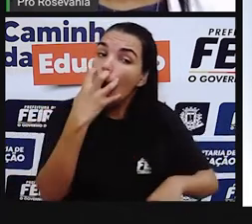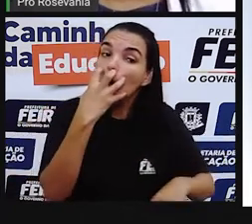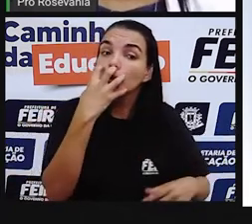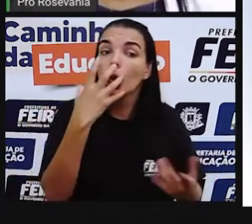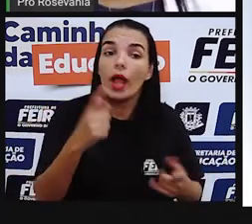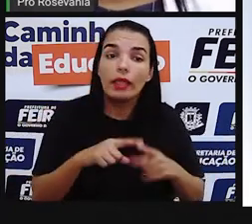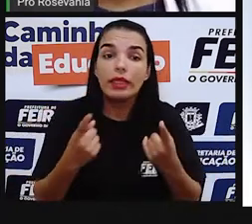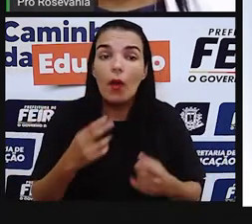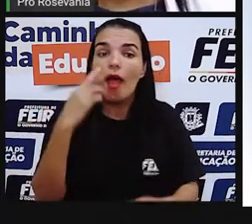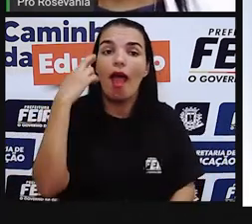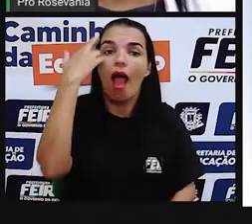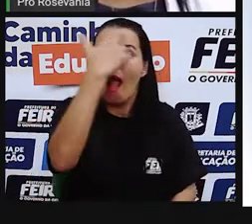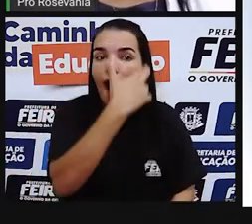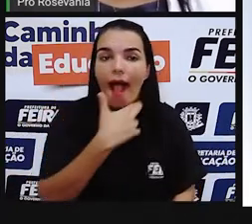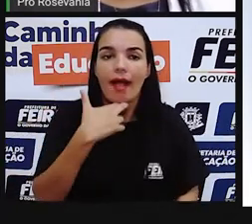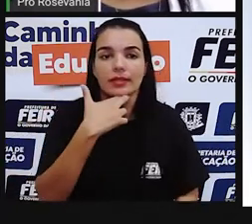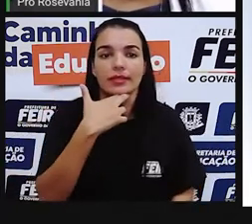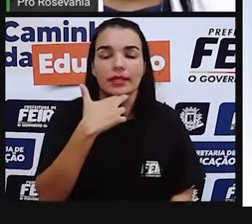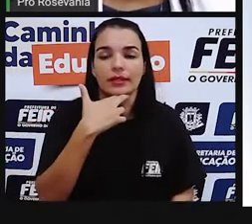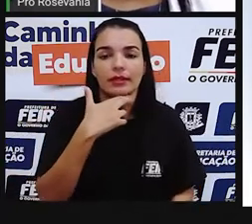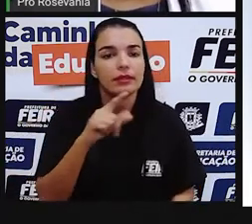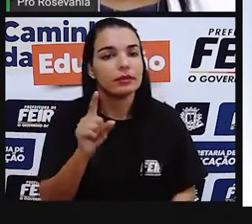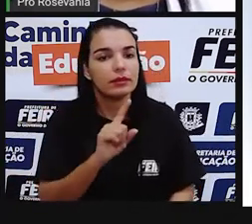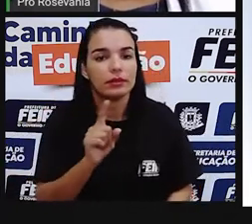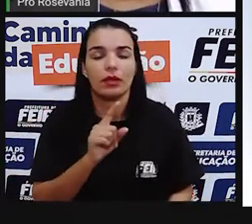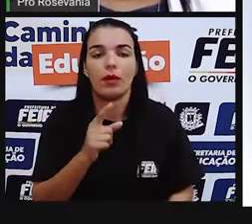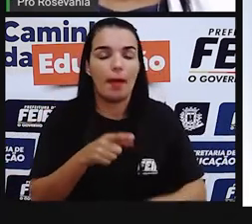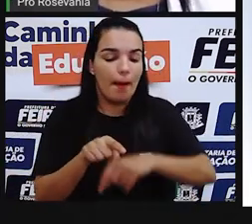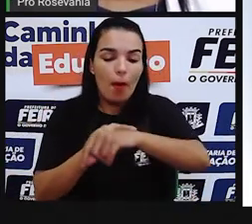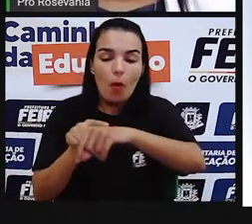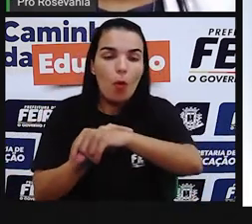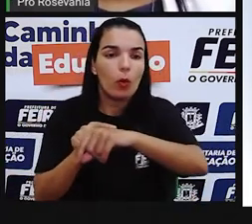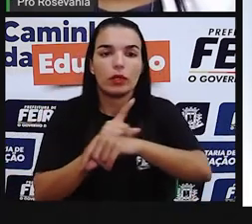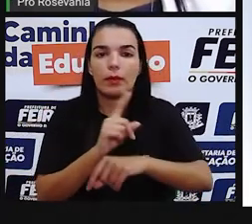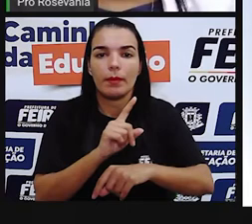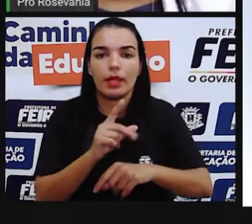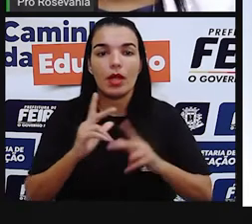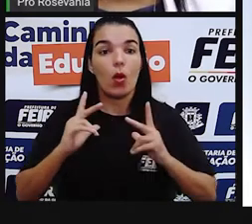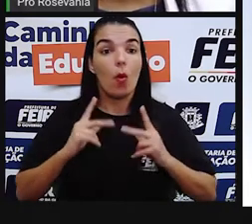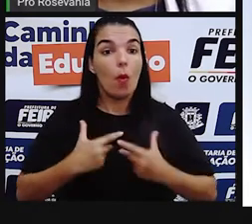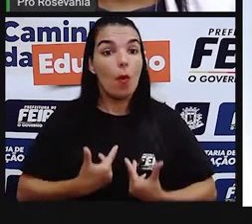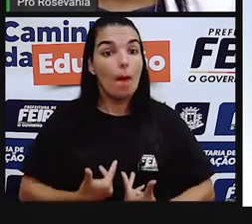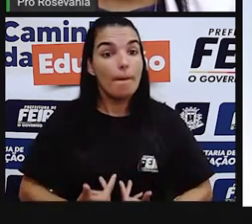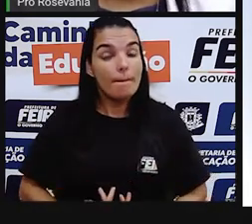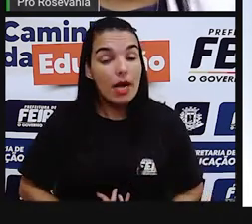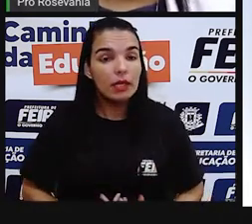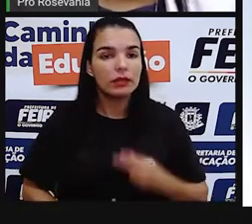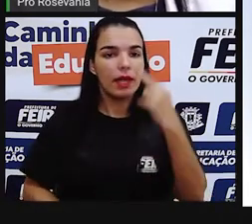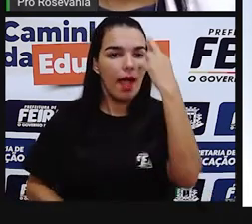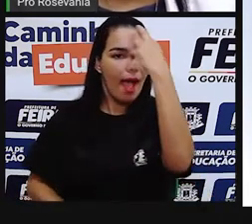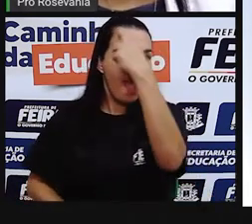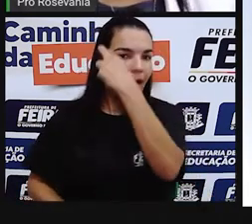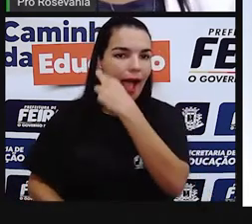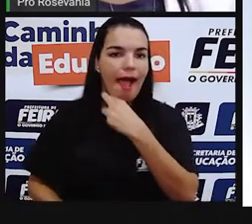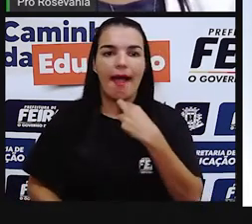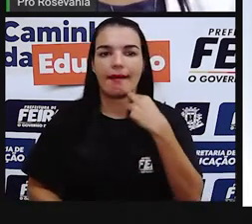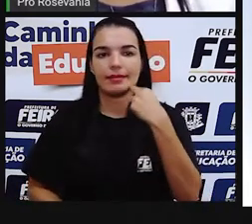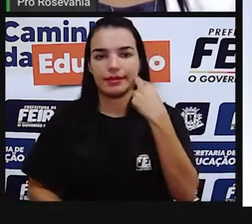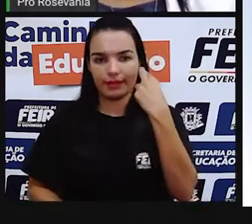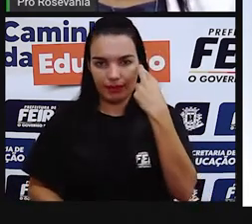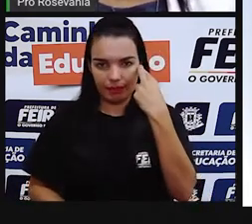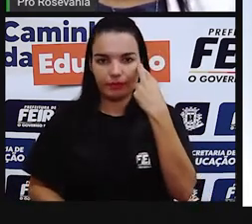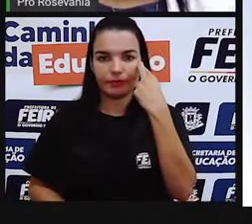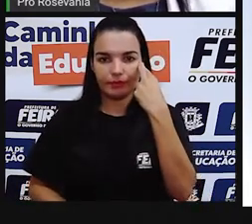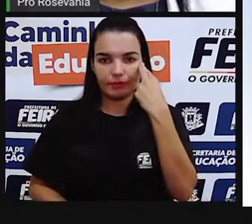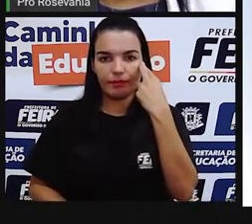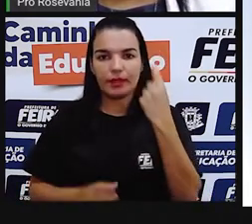com relação à raça. Já com o ser humano, não. Se você pega as características, são os mesmos, não vai mudar. E aí você